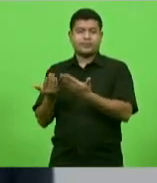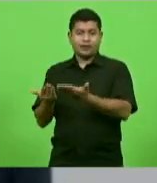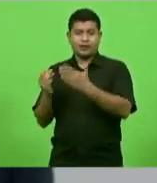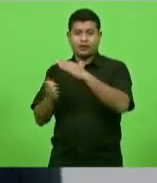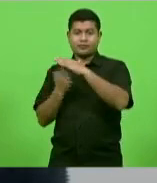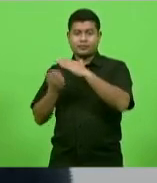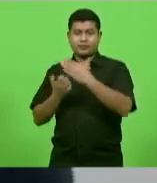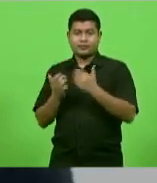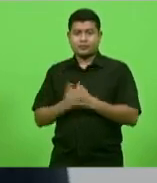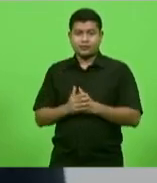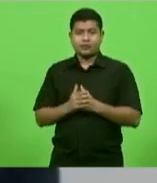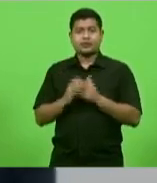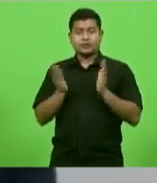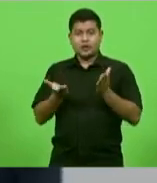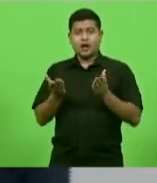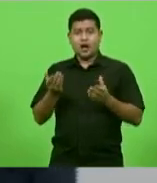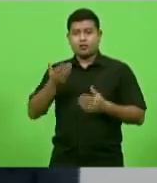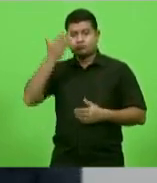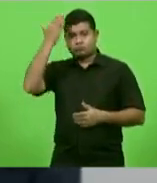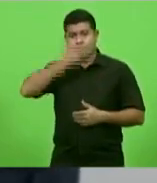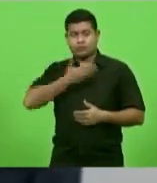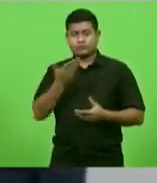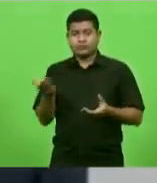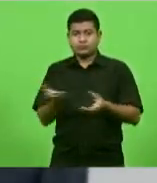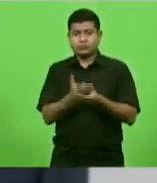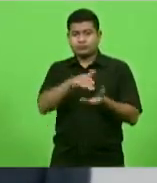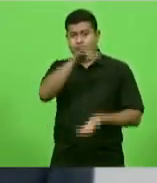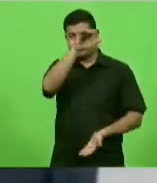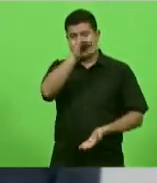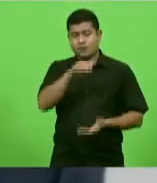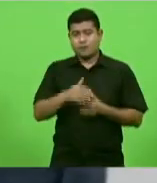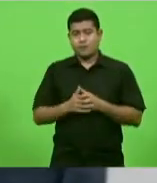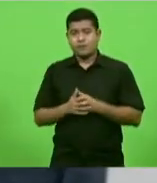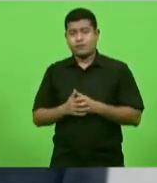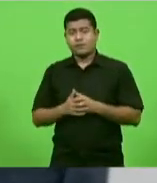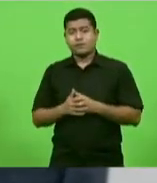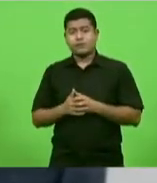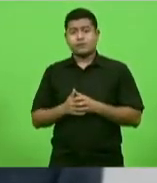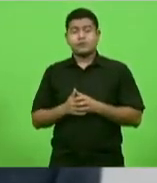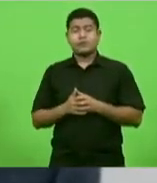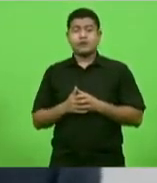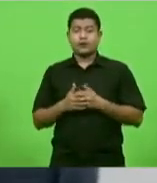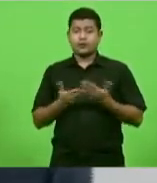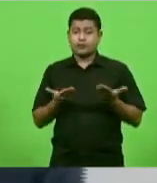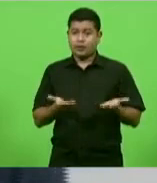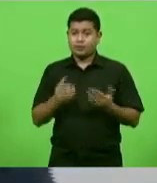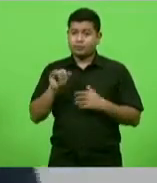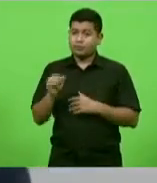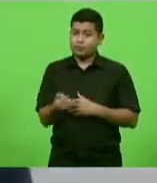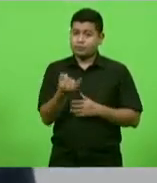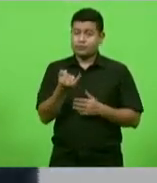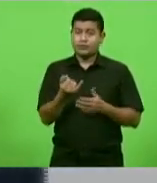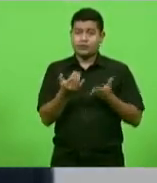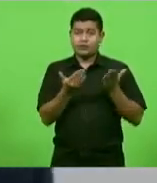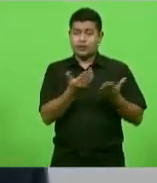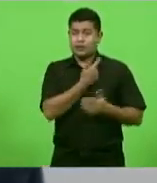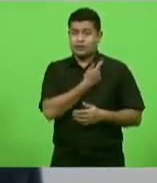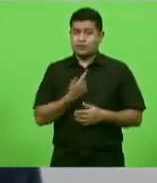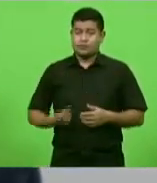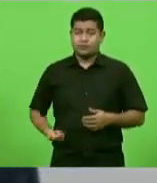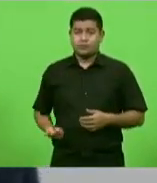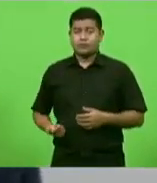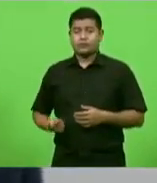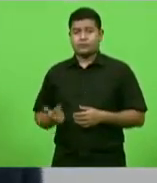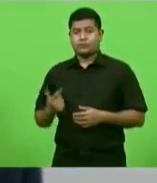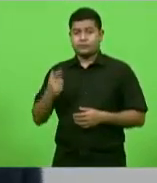está provado nos autos. Por sinal, nessa oportunidade dos fatos, o senhor governador